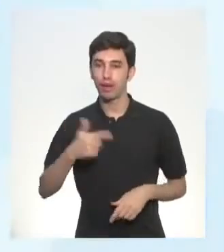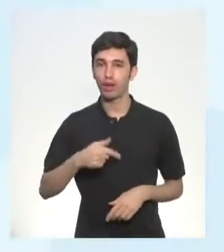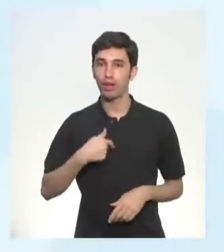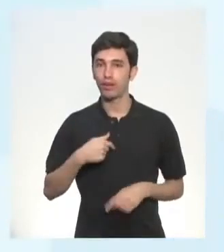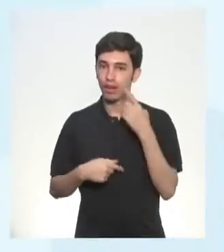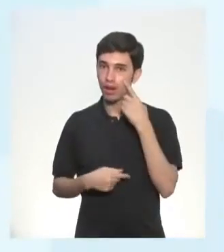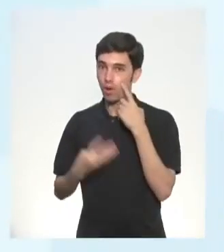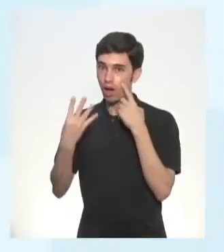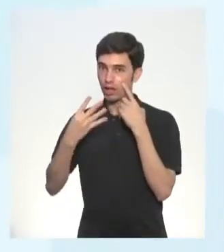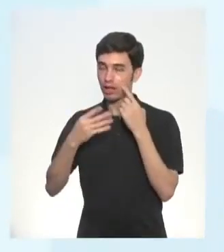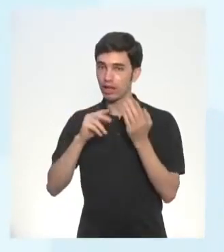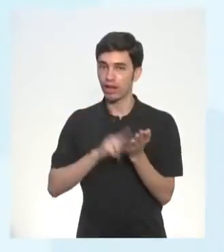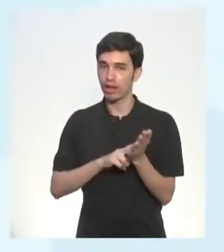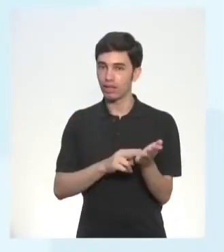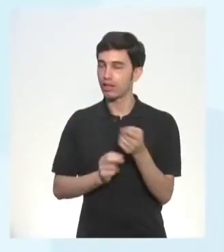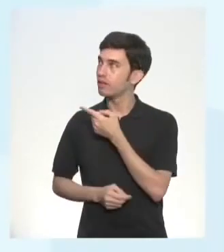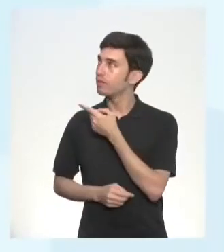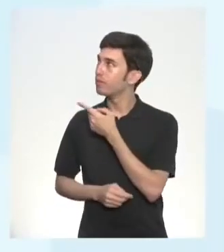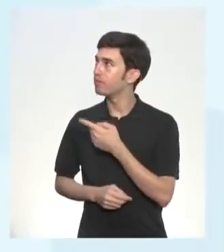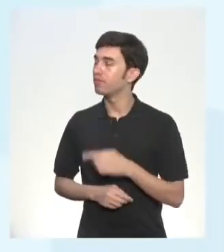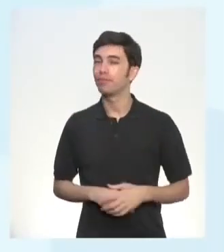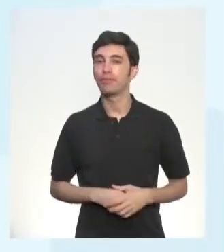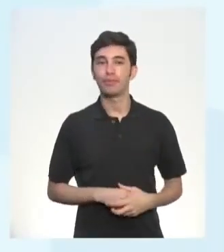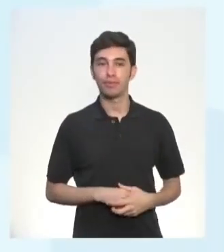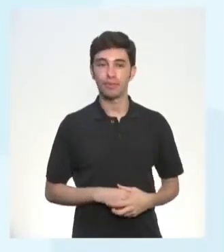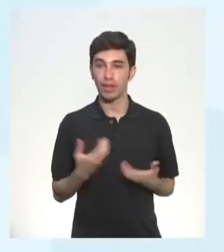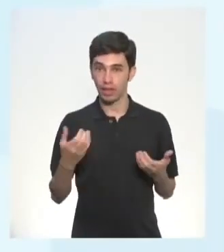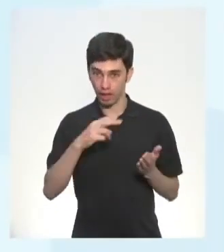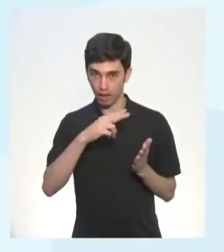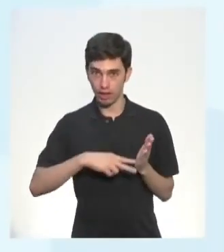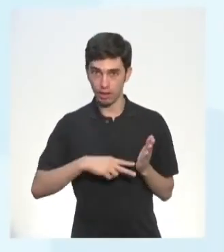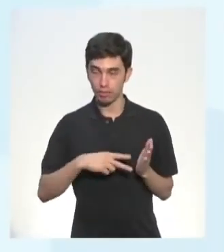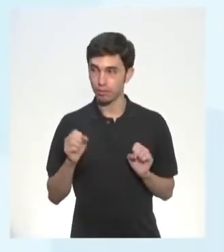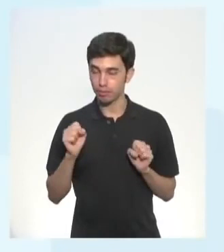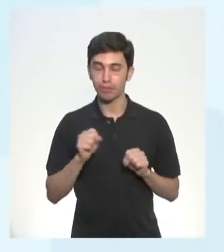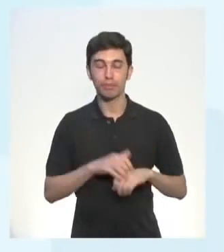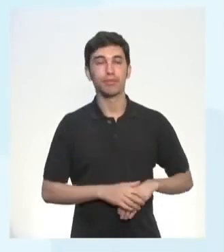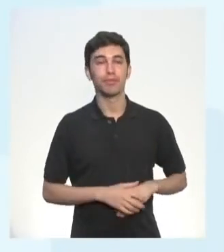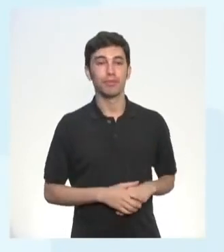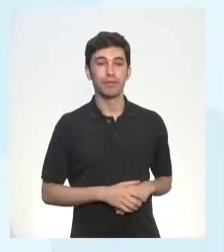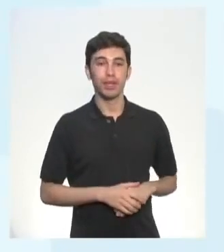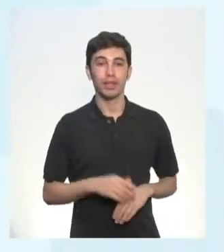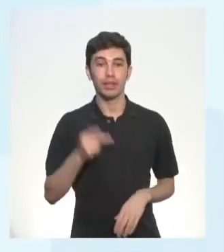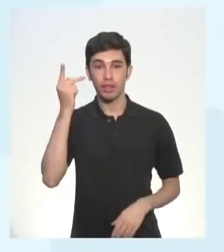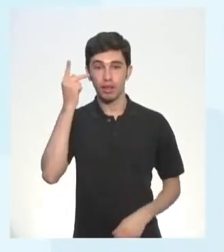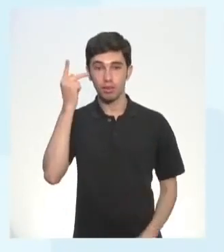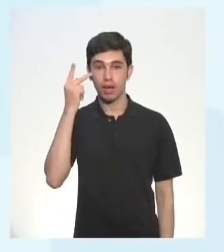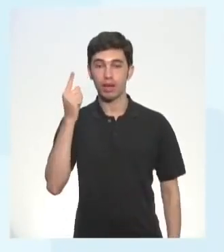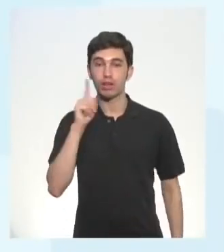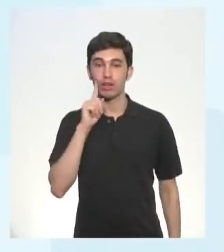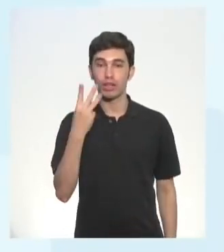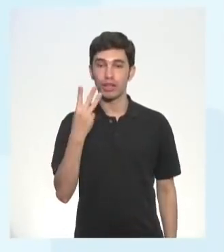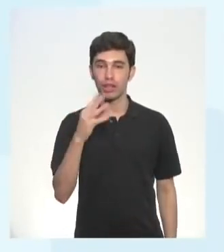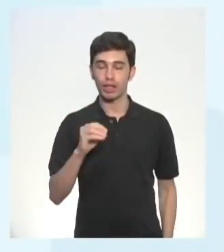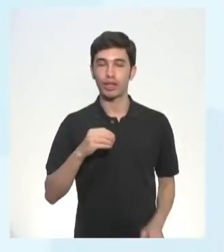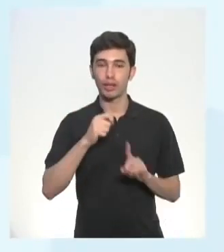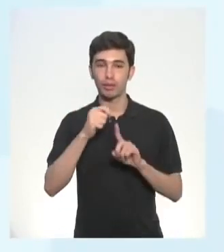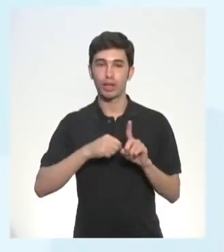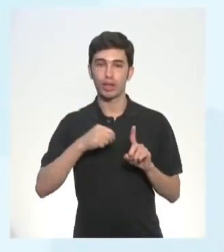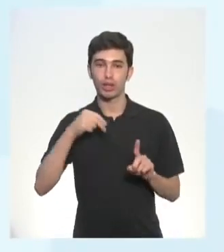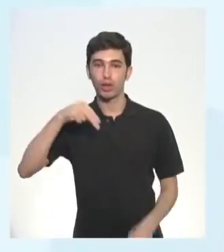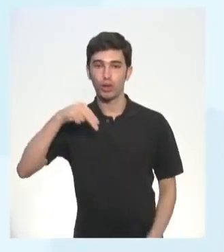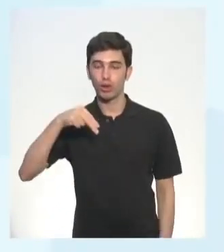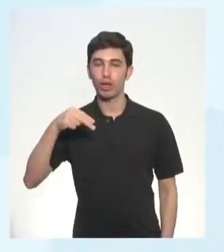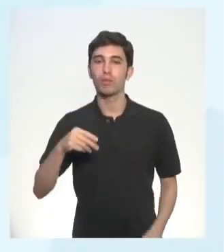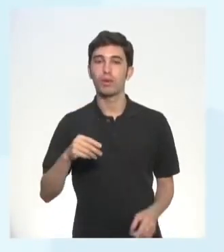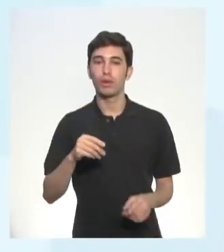hein? A carta número 4. Quer ler, Pro? Vamos lá. São Paulo, 30 de novembro de